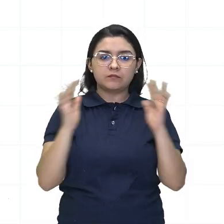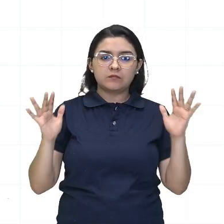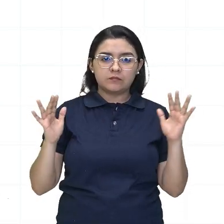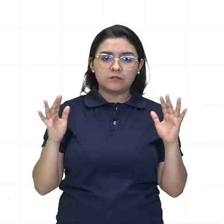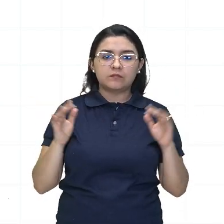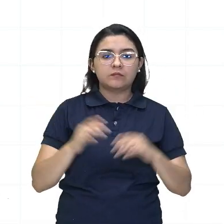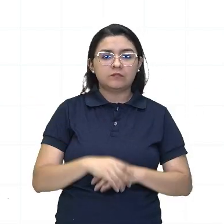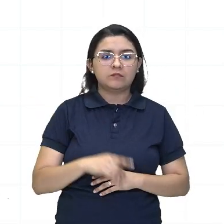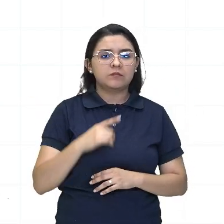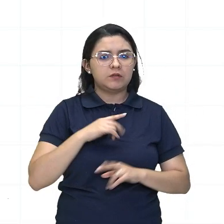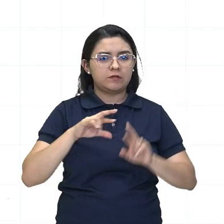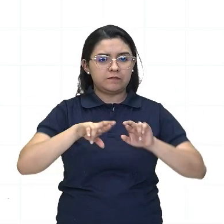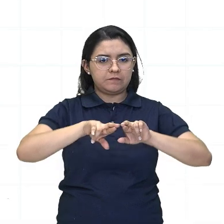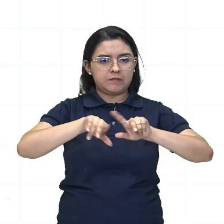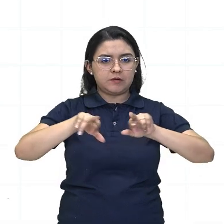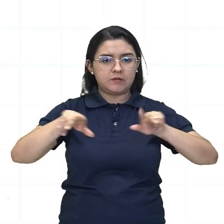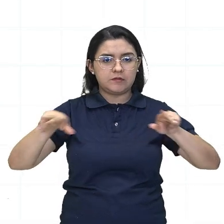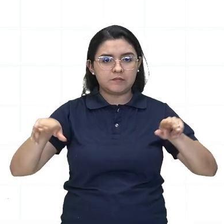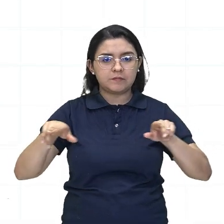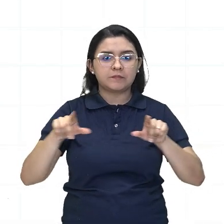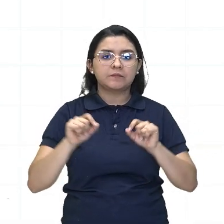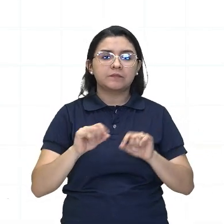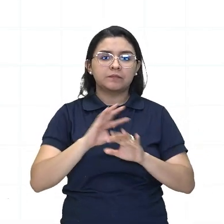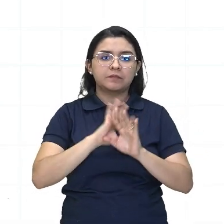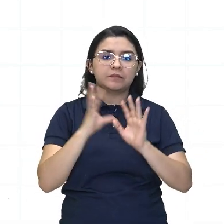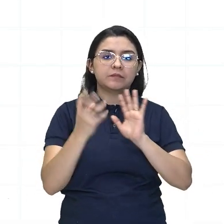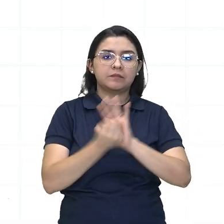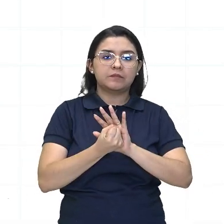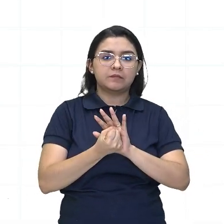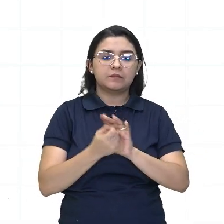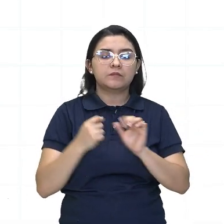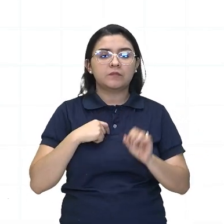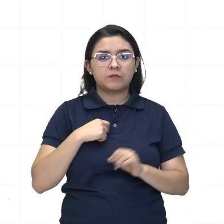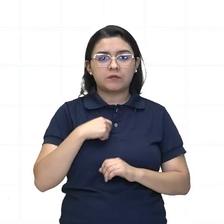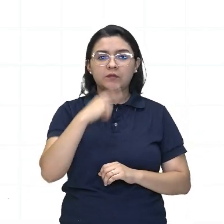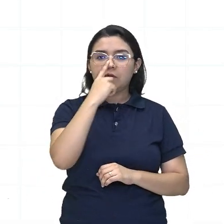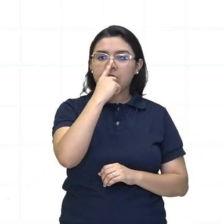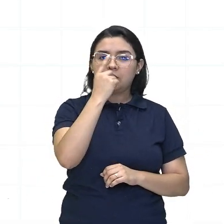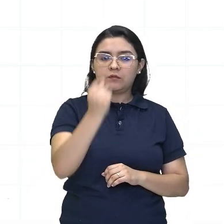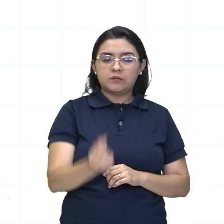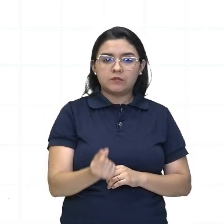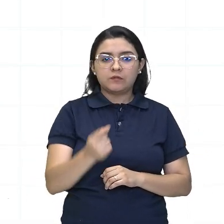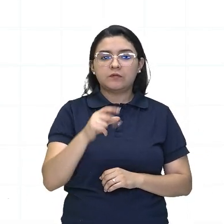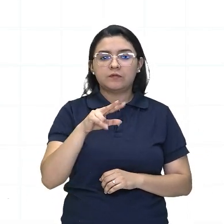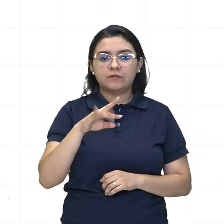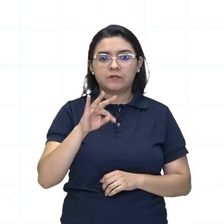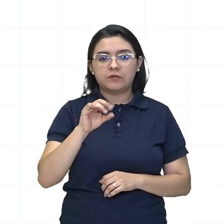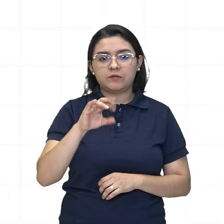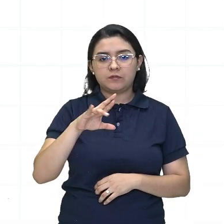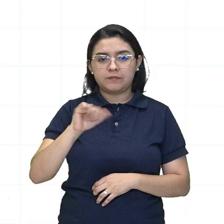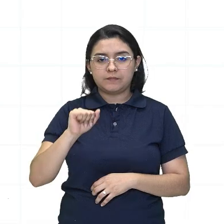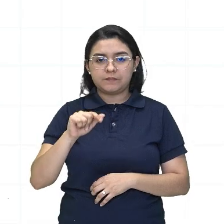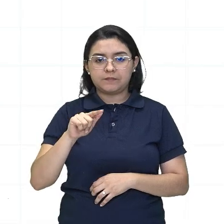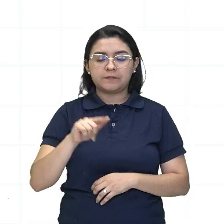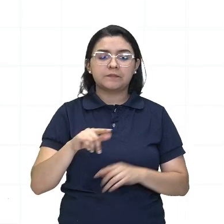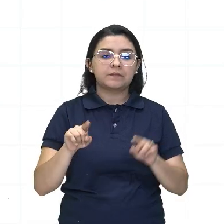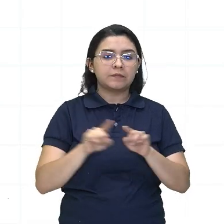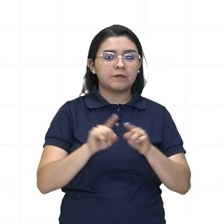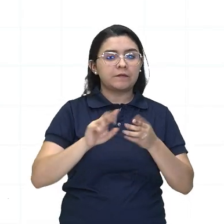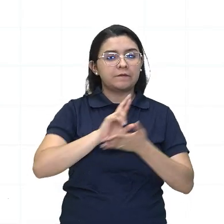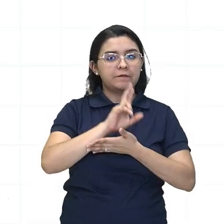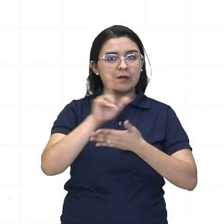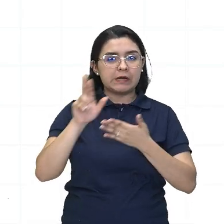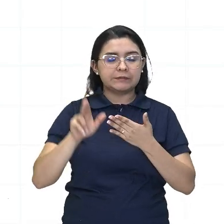extremamente ricas, né, tendo como símbolo aí, por exemplo, tucanos, Vitória régia, são algumas das espécies, entre